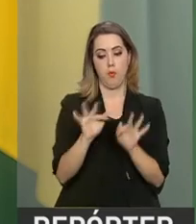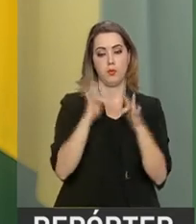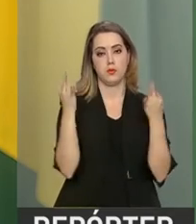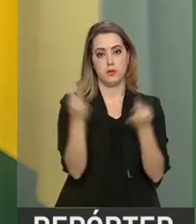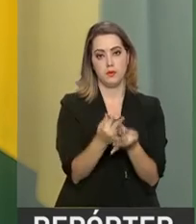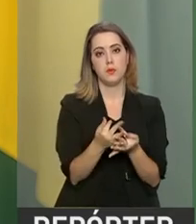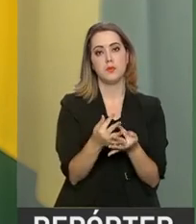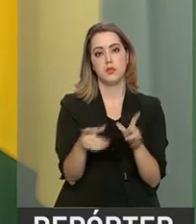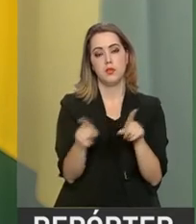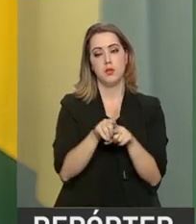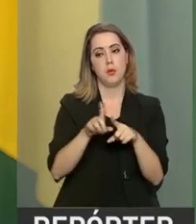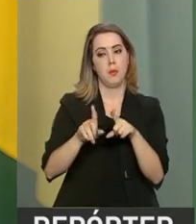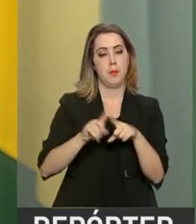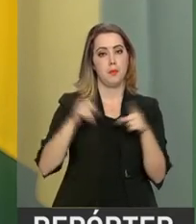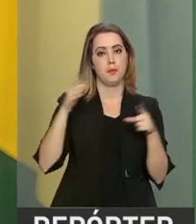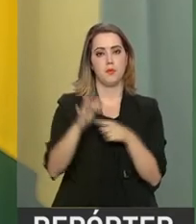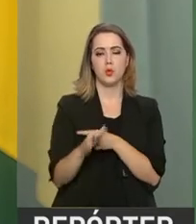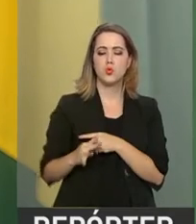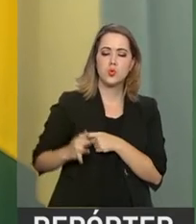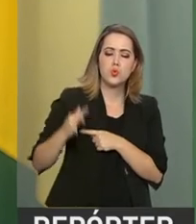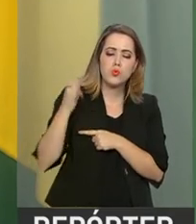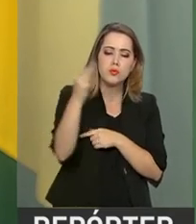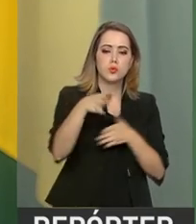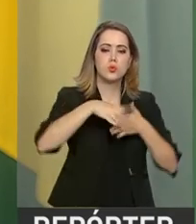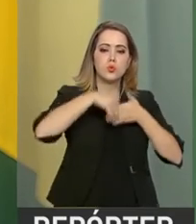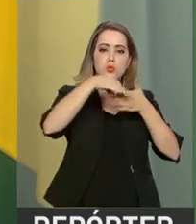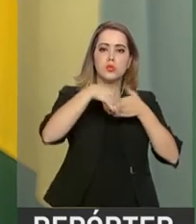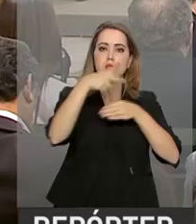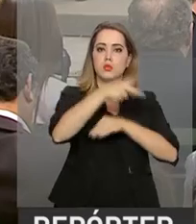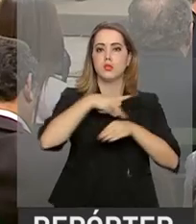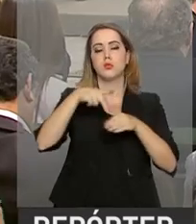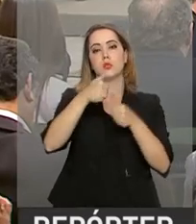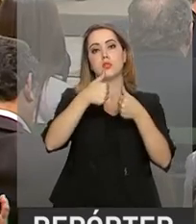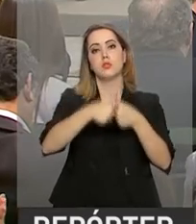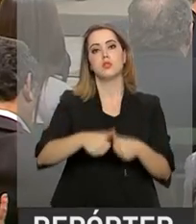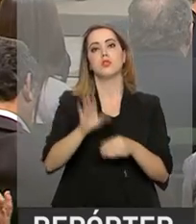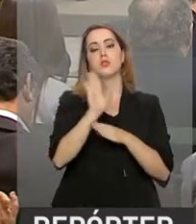aqueles que vão dirigir o país no futuro, está presente o Criança Feliz.